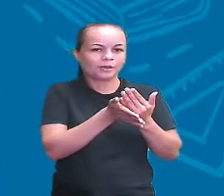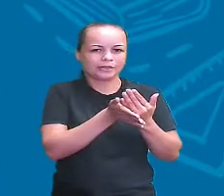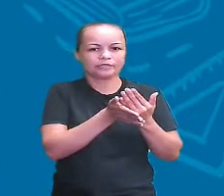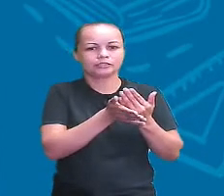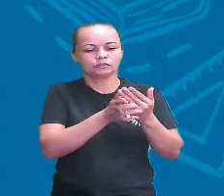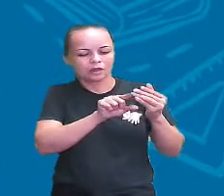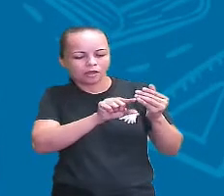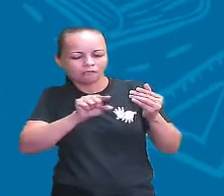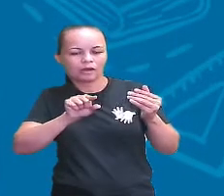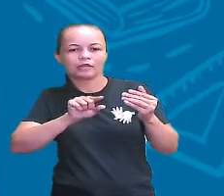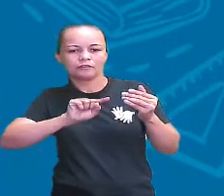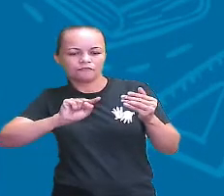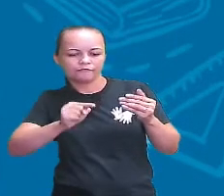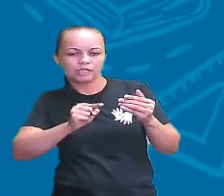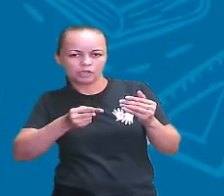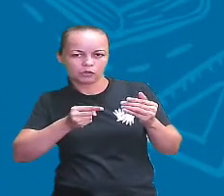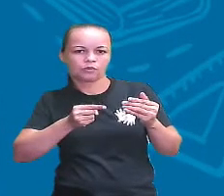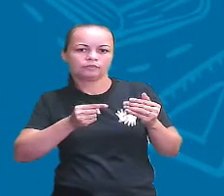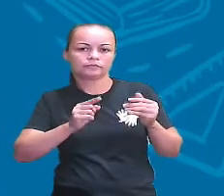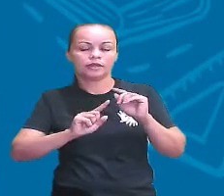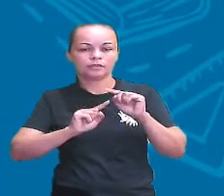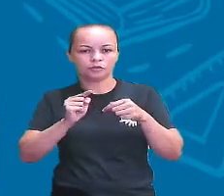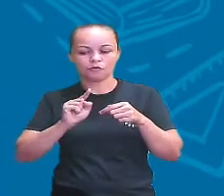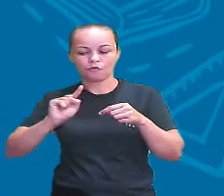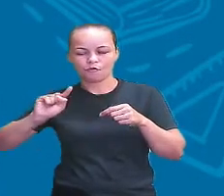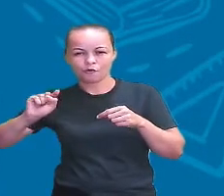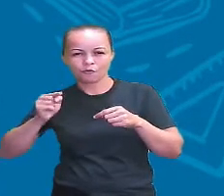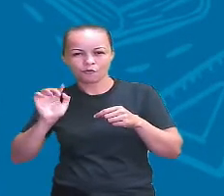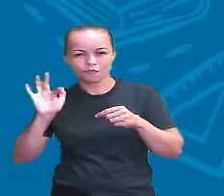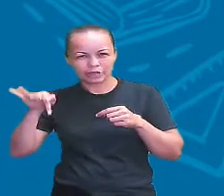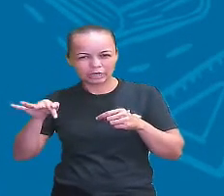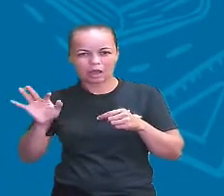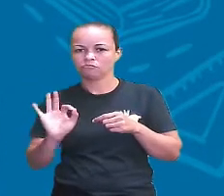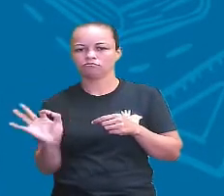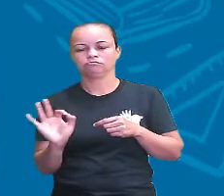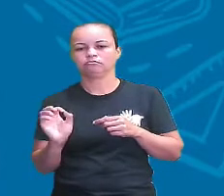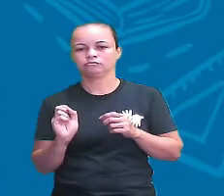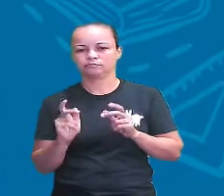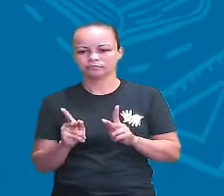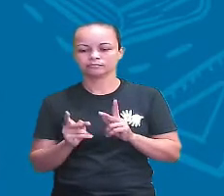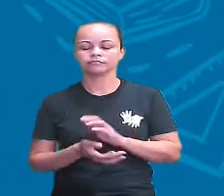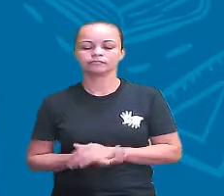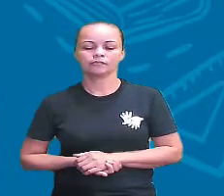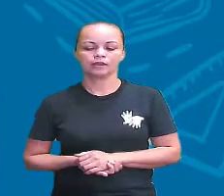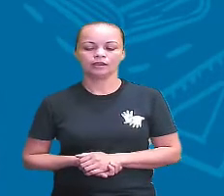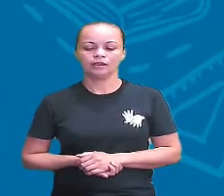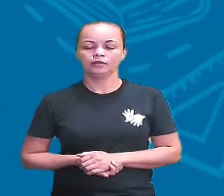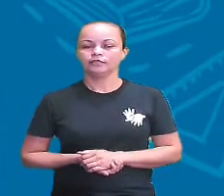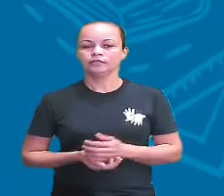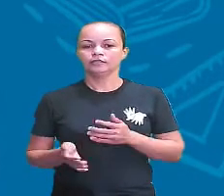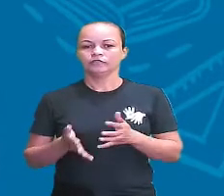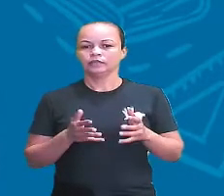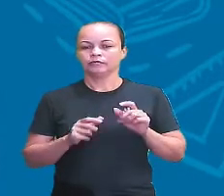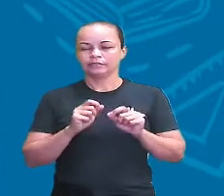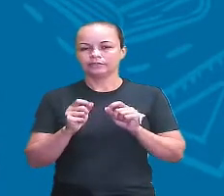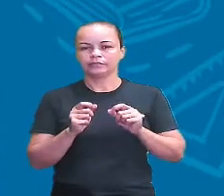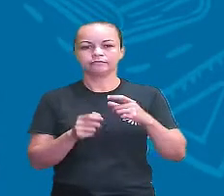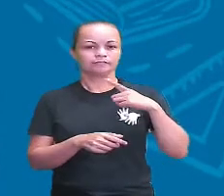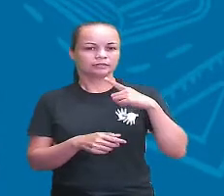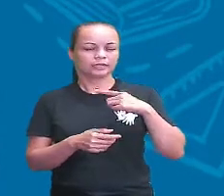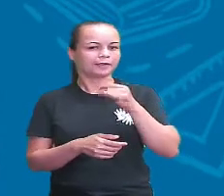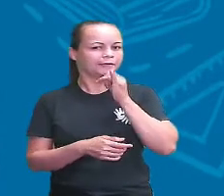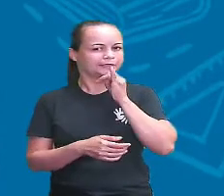sempre separado por vírgula. No final, não. Ok? Bom, frequência definida, não é isso? A gente tem aqui